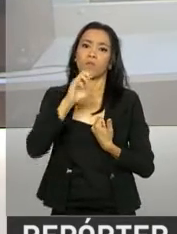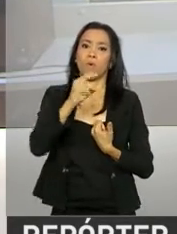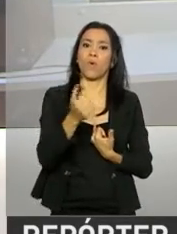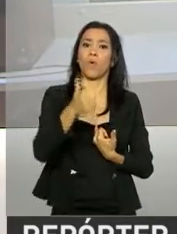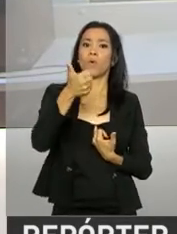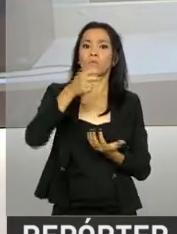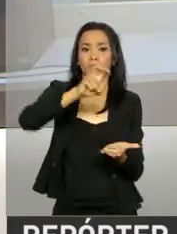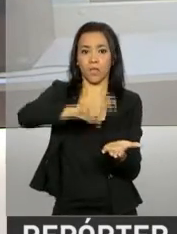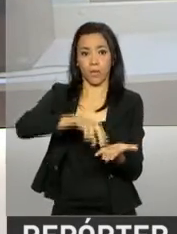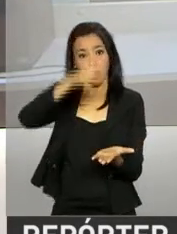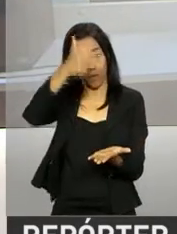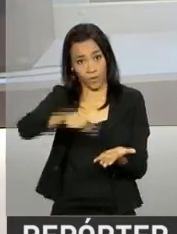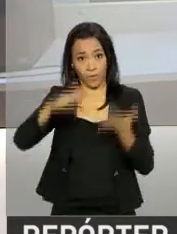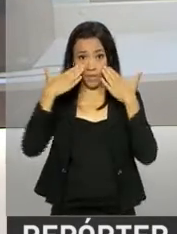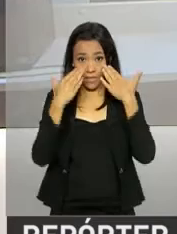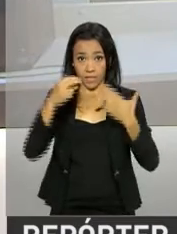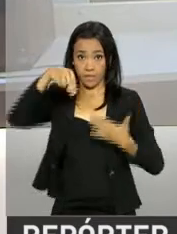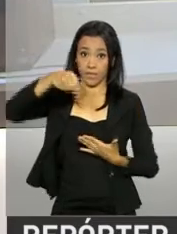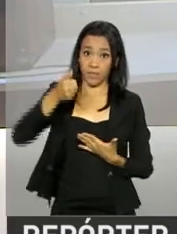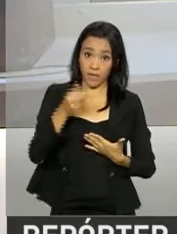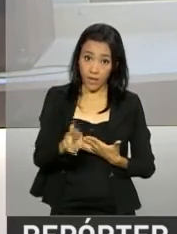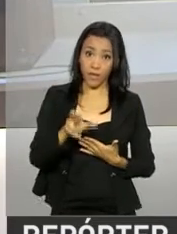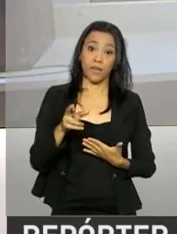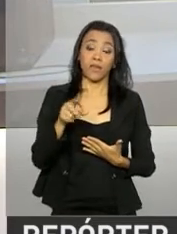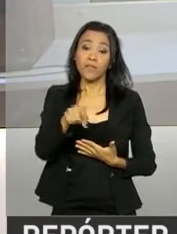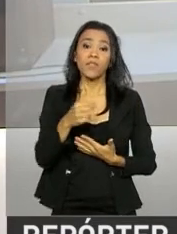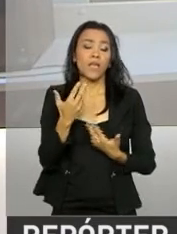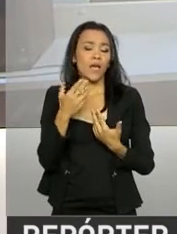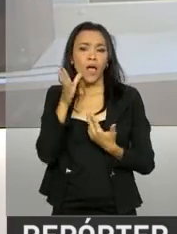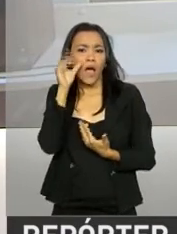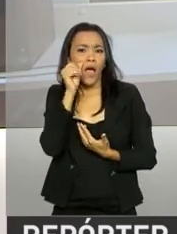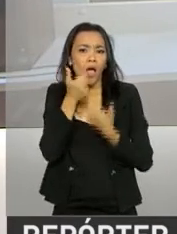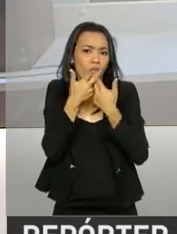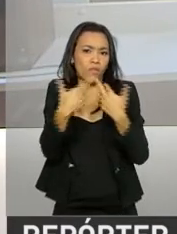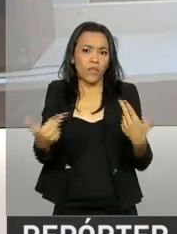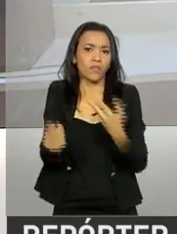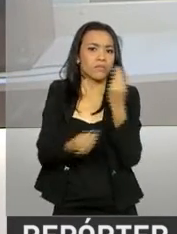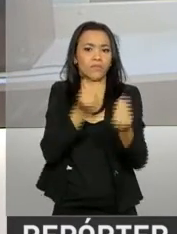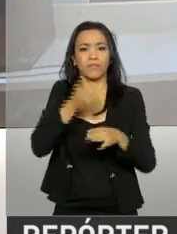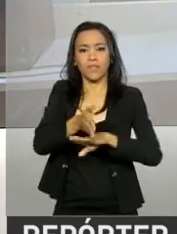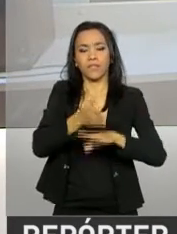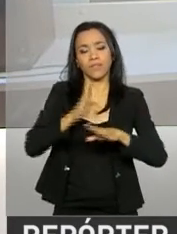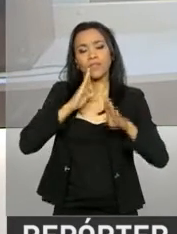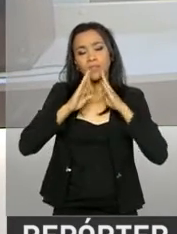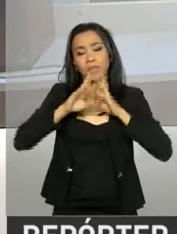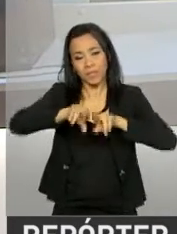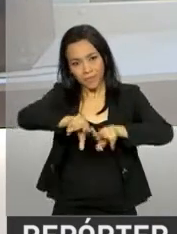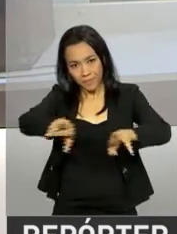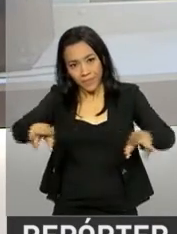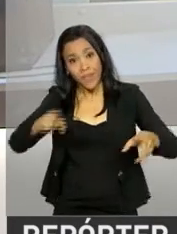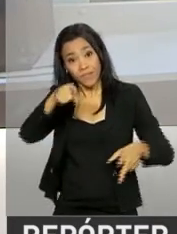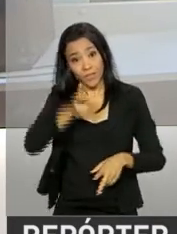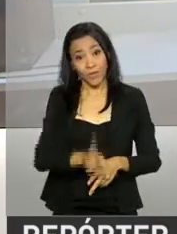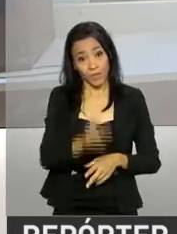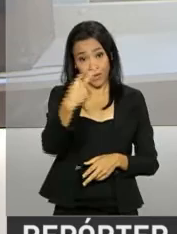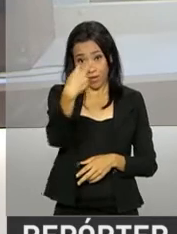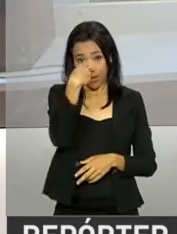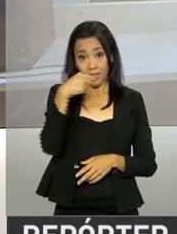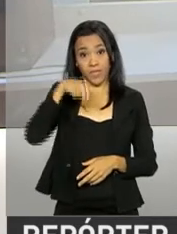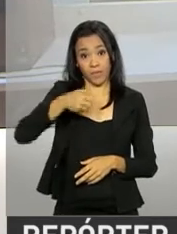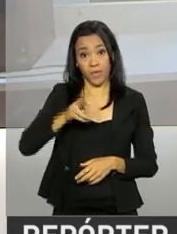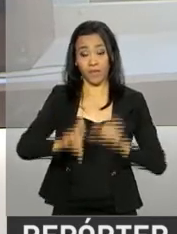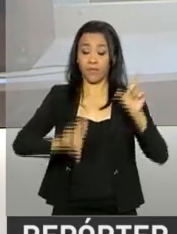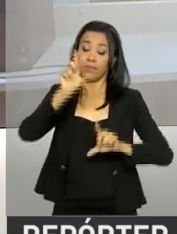manhã na próxima edição do repórter nbr acompanhe também as novidades em nossas redes sociais e você continue com a gente aqui na